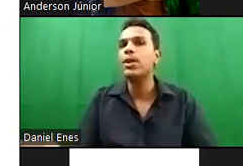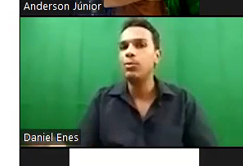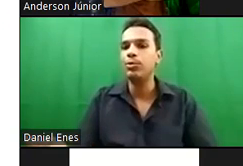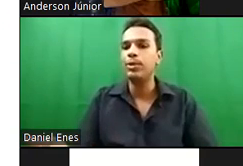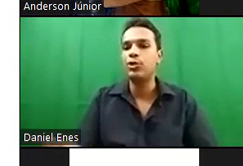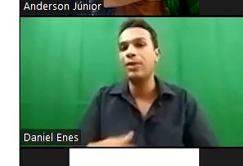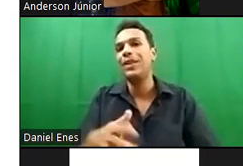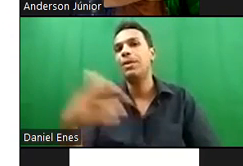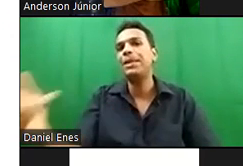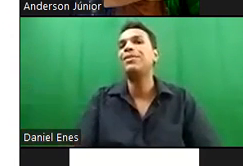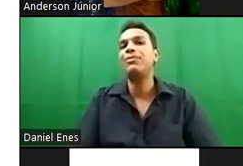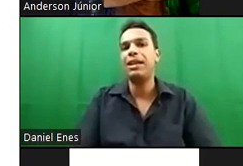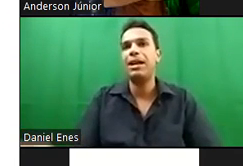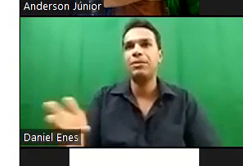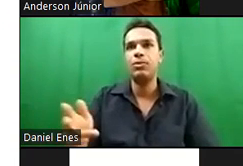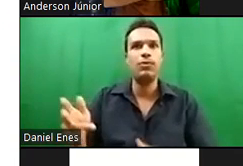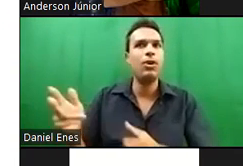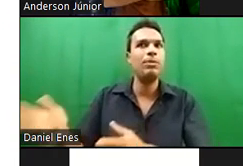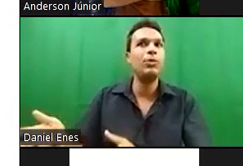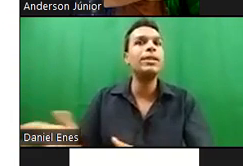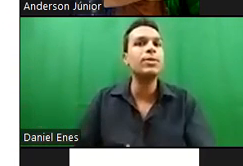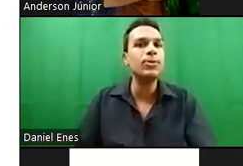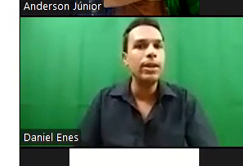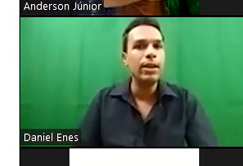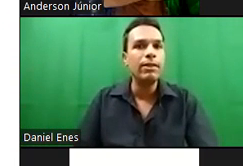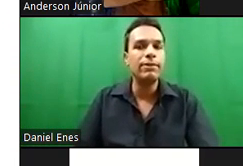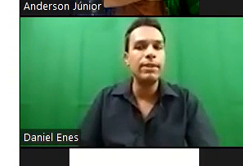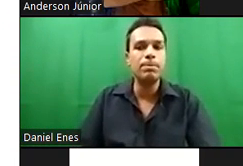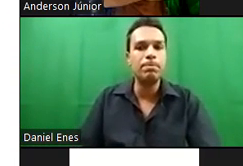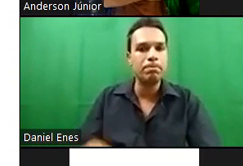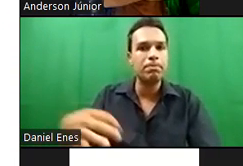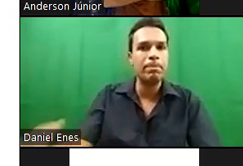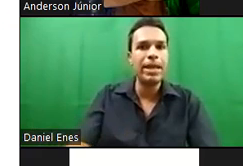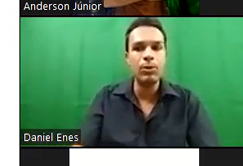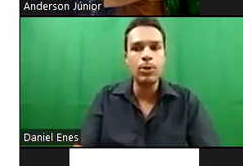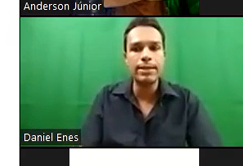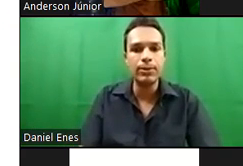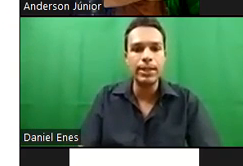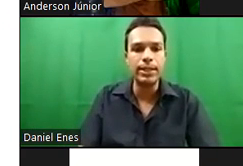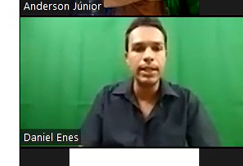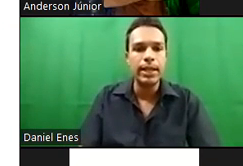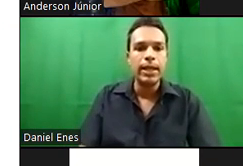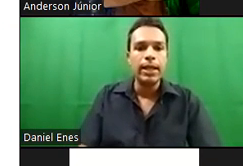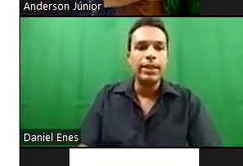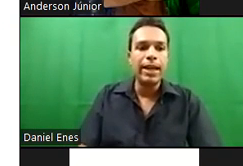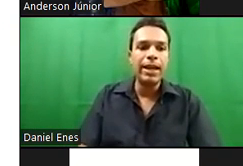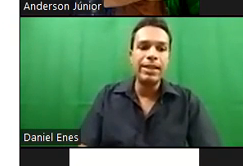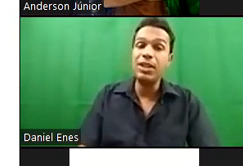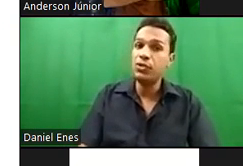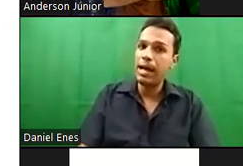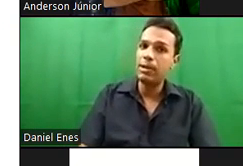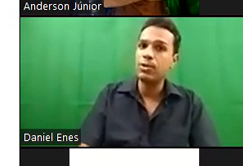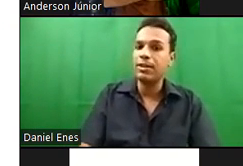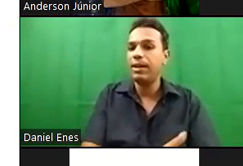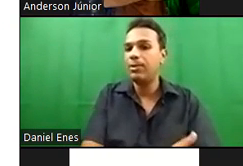não são mudos, eles só não aprenderam a falar conforme o Anderson fez bem a colocação dele, né? E